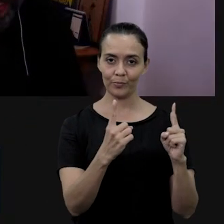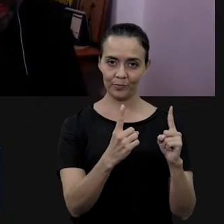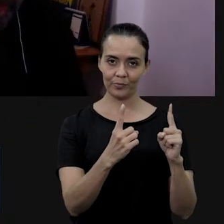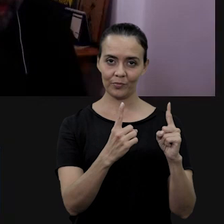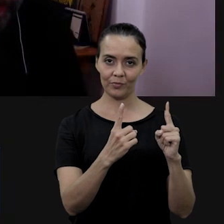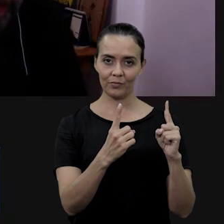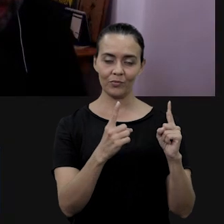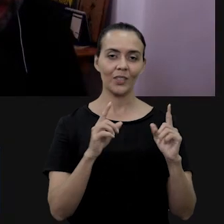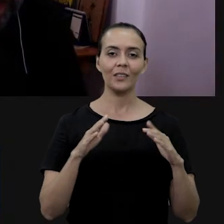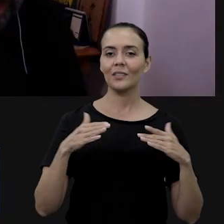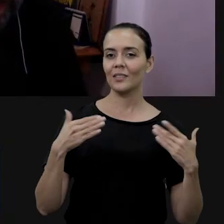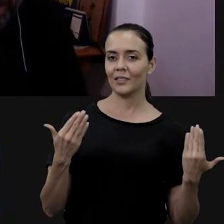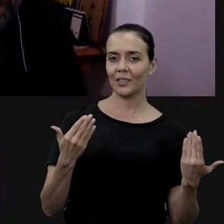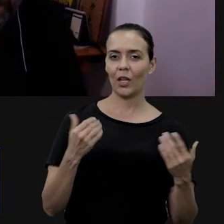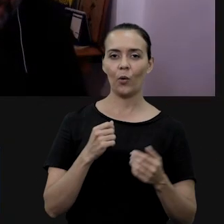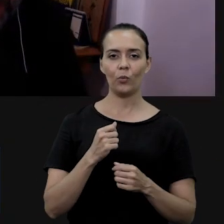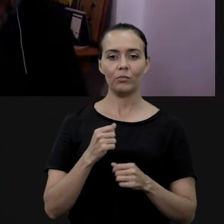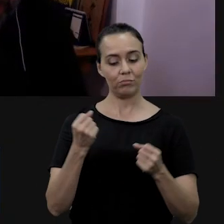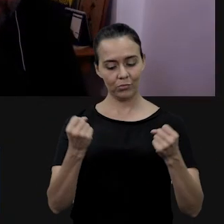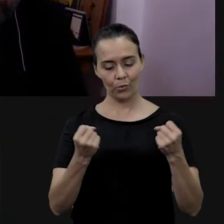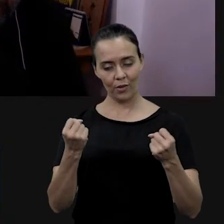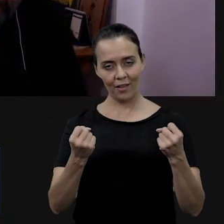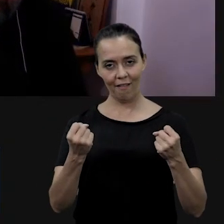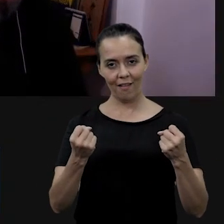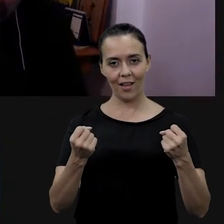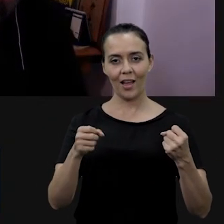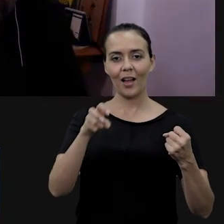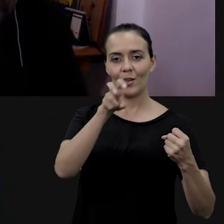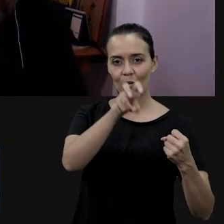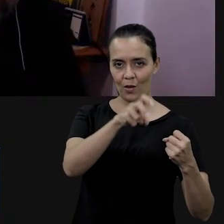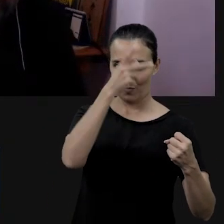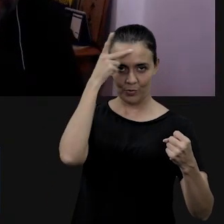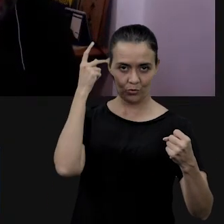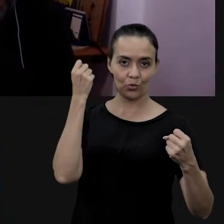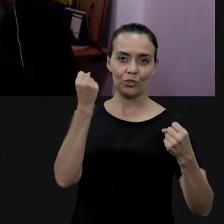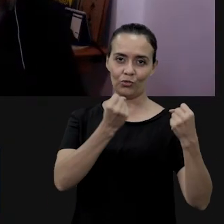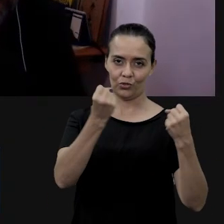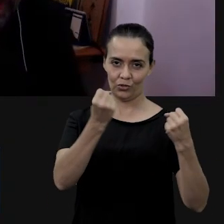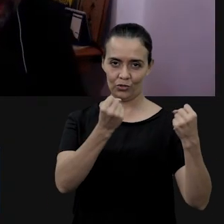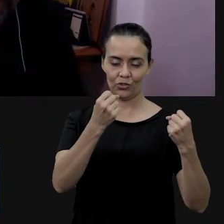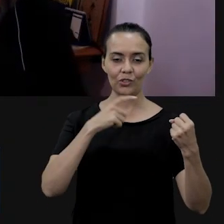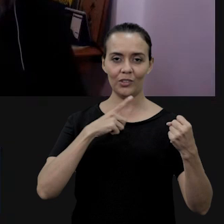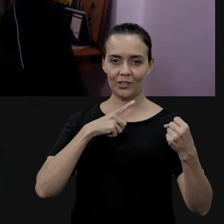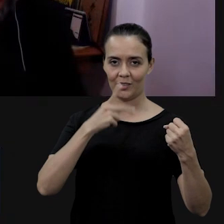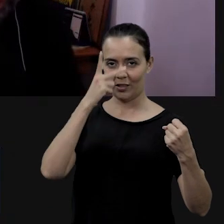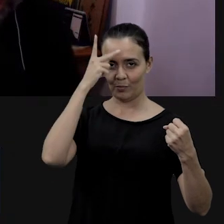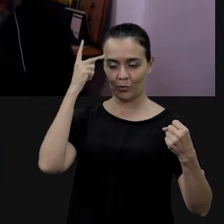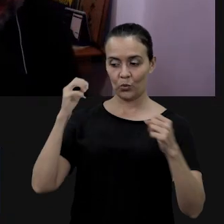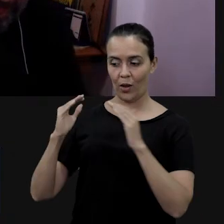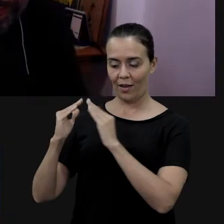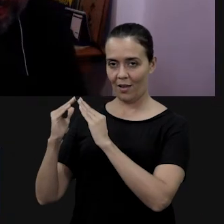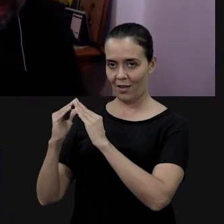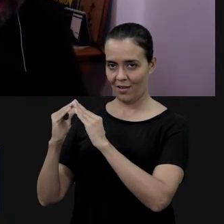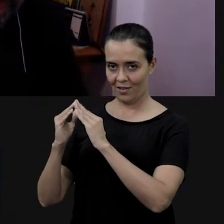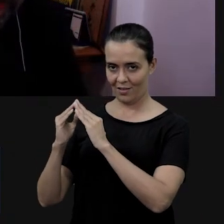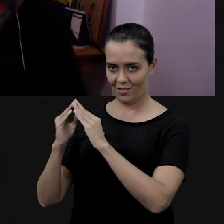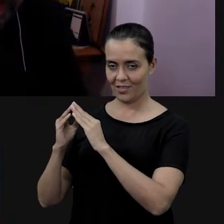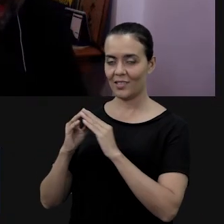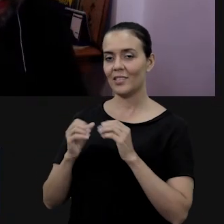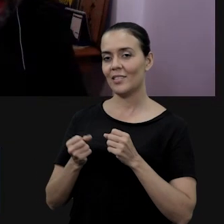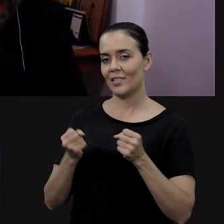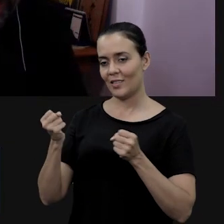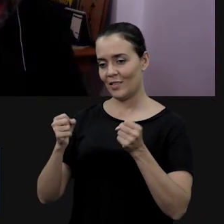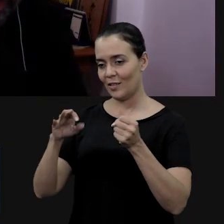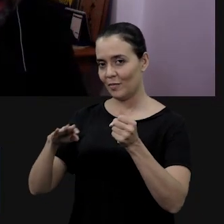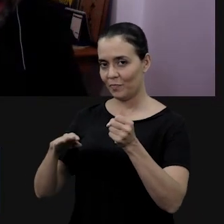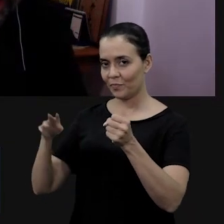um colega, uma pessoa conhecida. Então a gente parte, tem um carro com um motorista, temos um anfitrião na casa